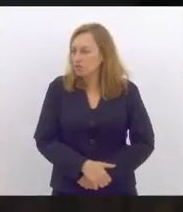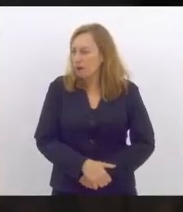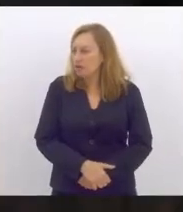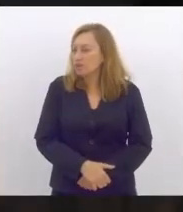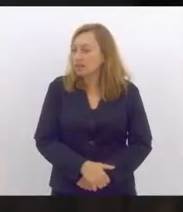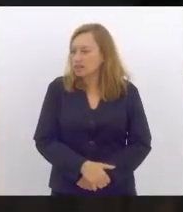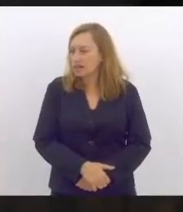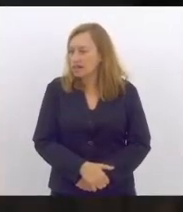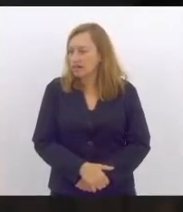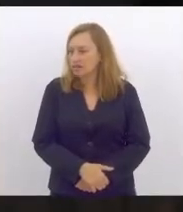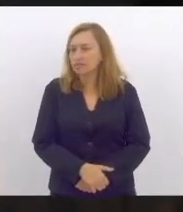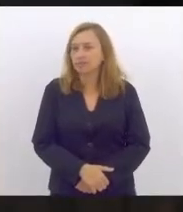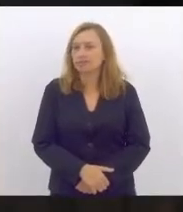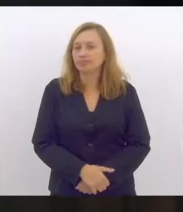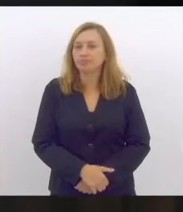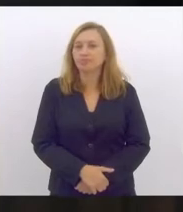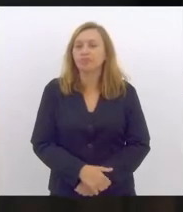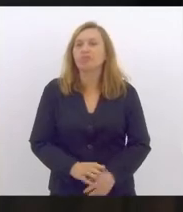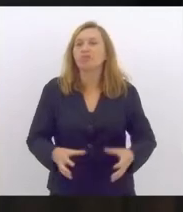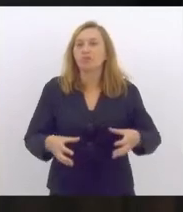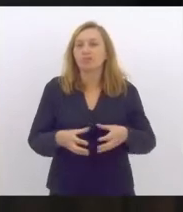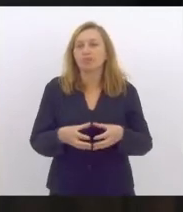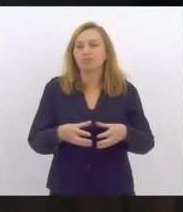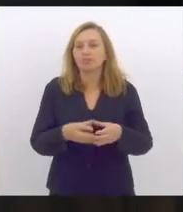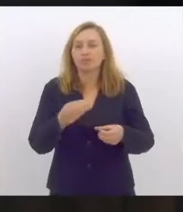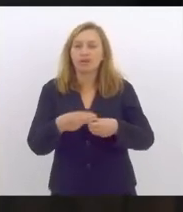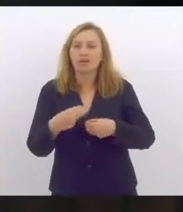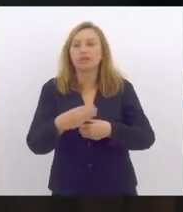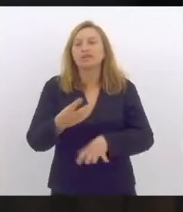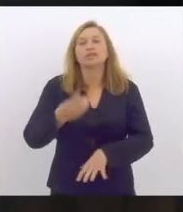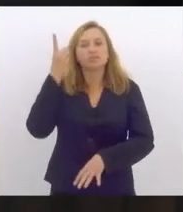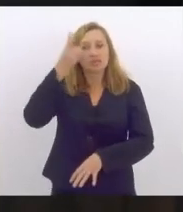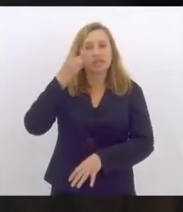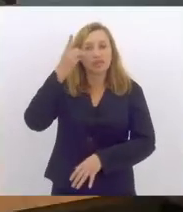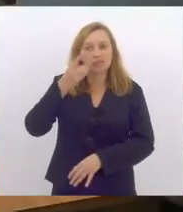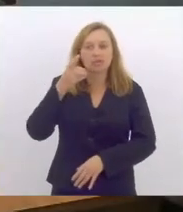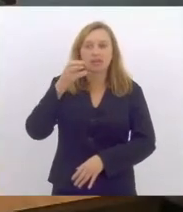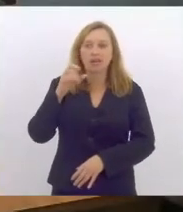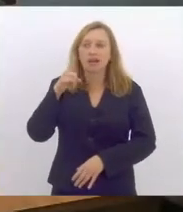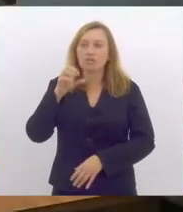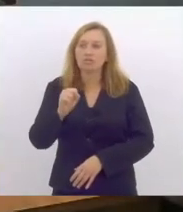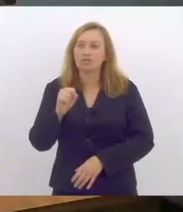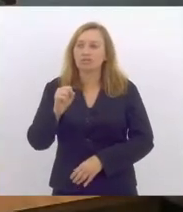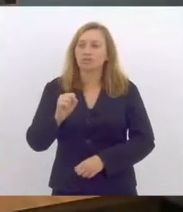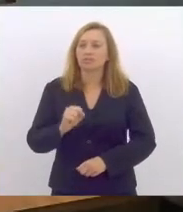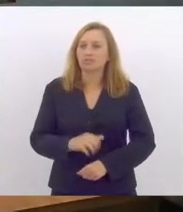Obrigado. Pela Comissão de Assuntos Municipais, deputado Carlos Macedo.